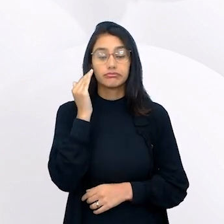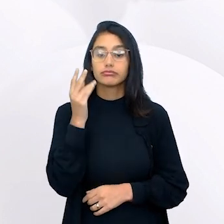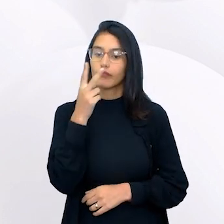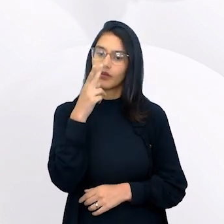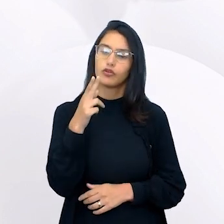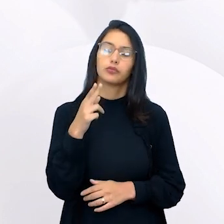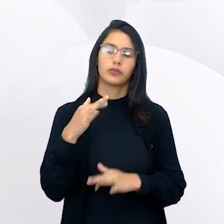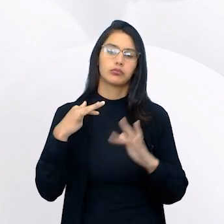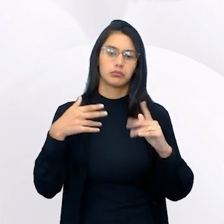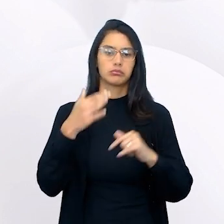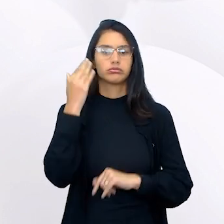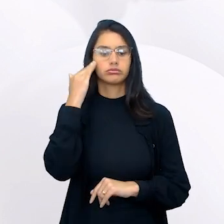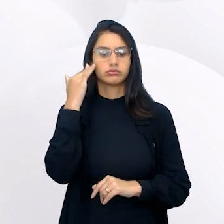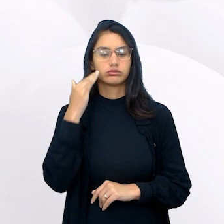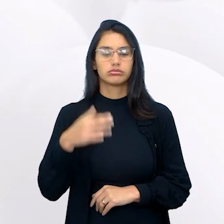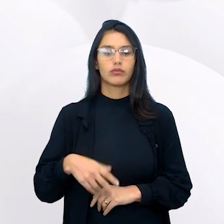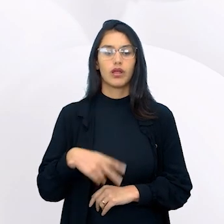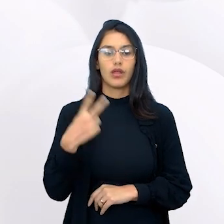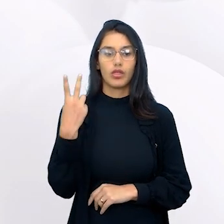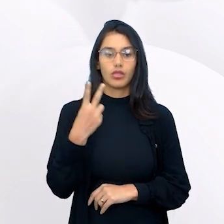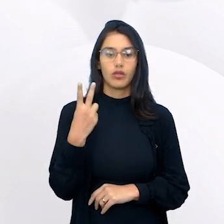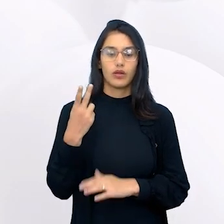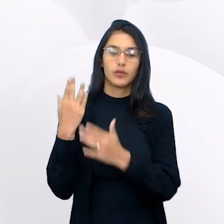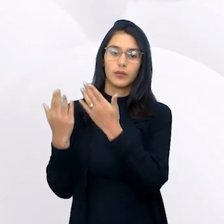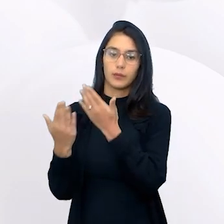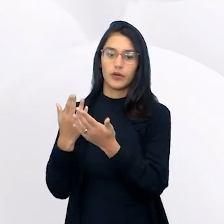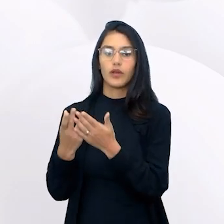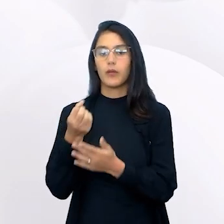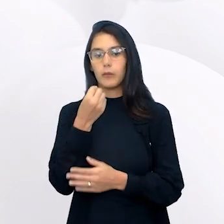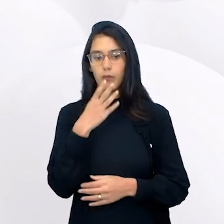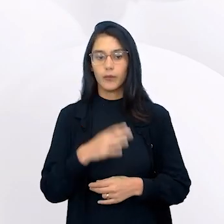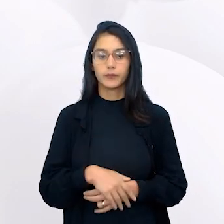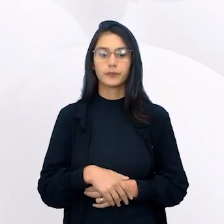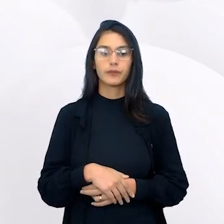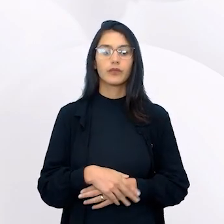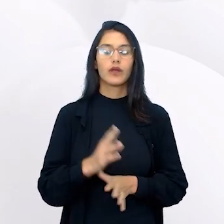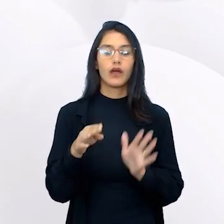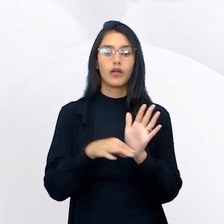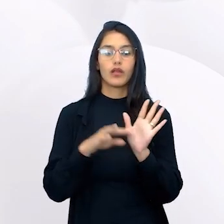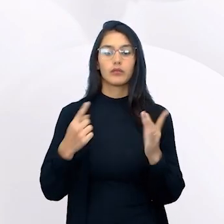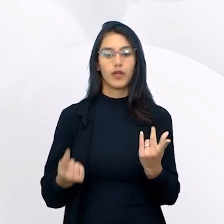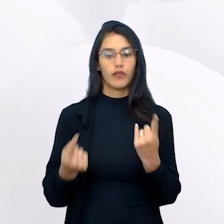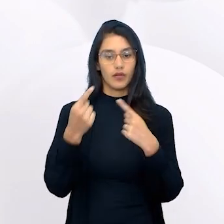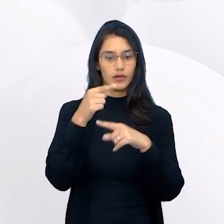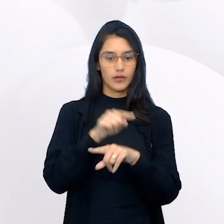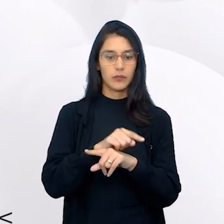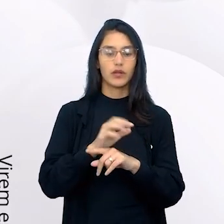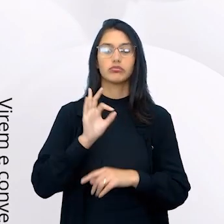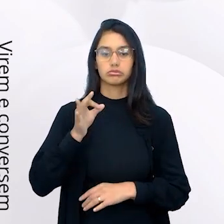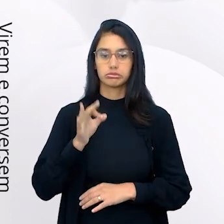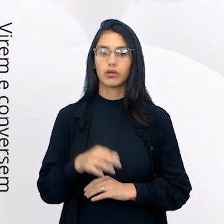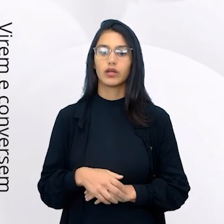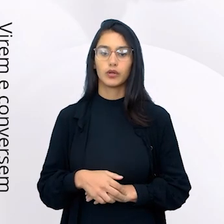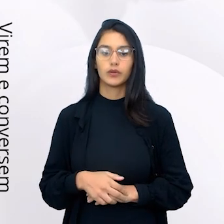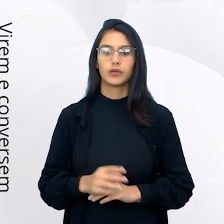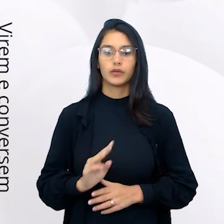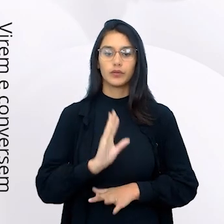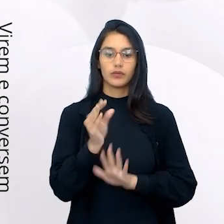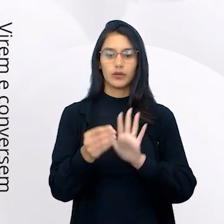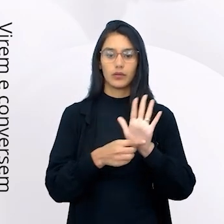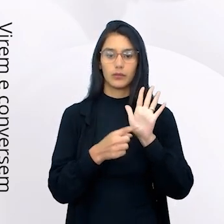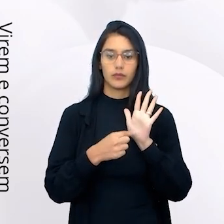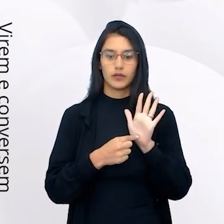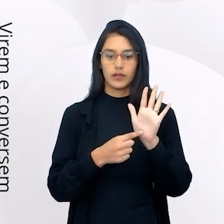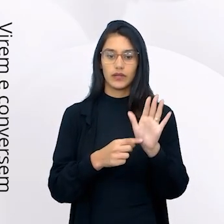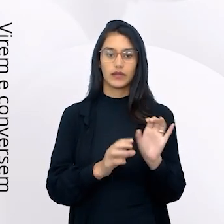que todo mundo... A 2 é proporcional, boa. A última é inversamente proporcional, é isso Muito aí. bem, Então, vou então. colocar aqui para